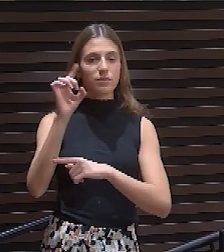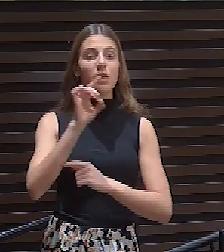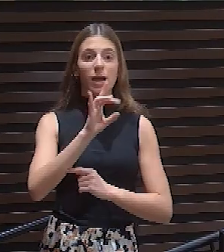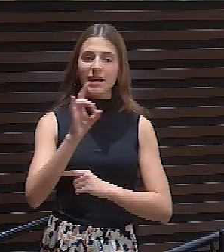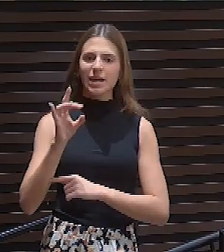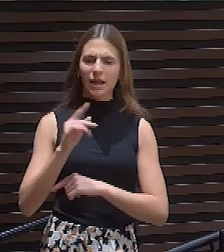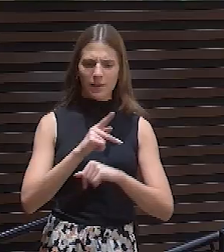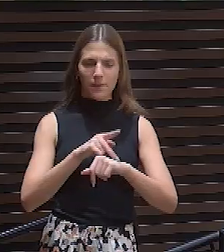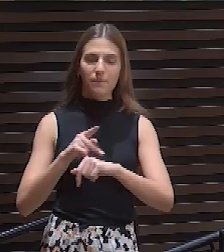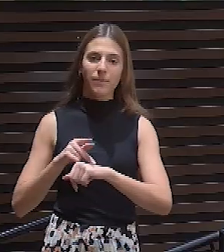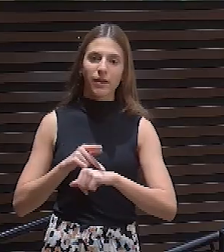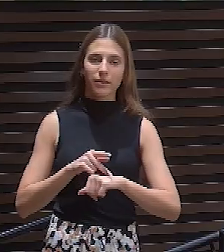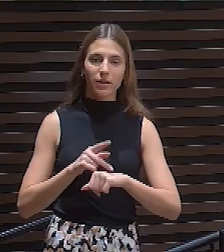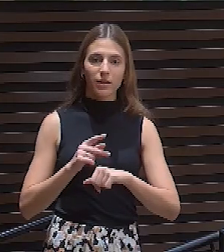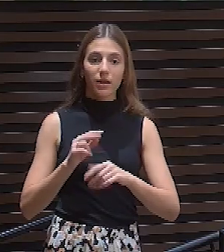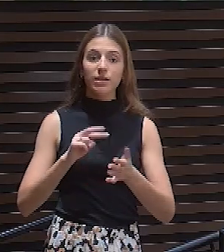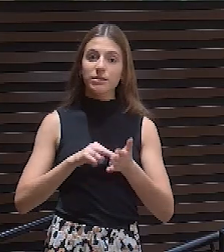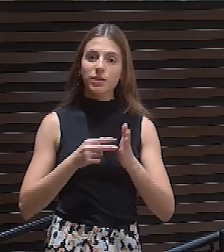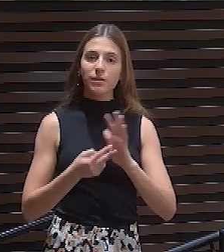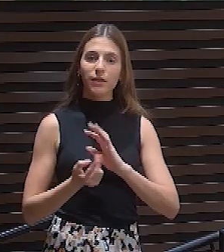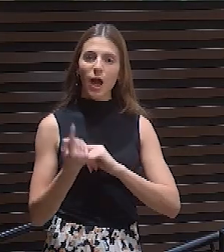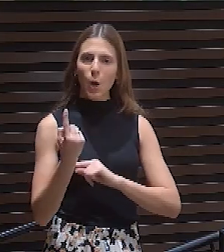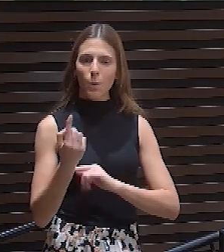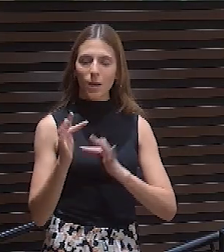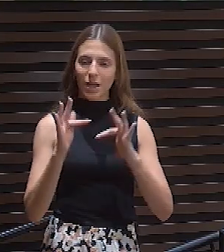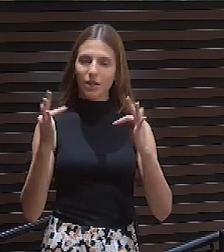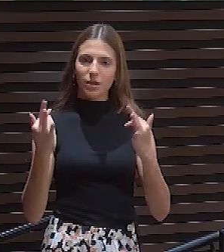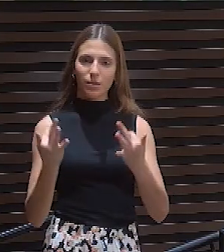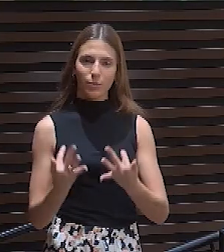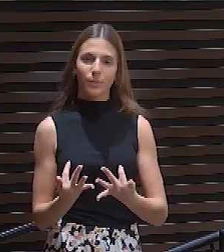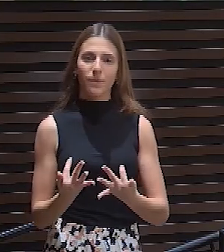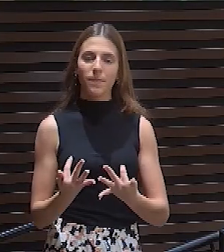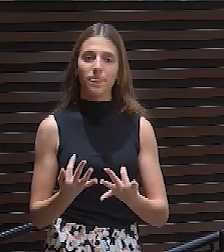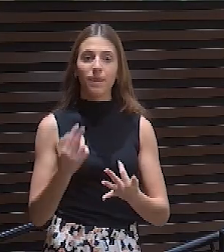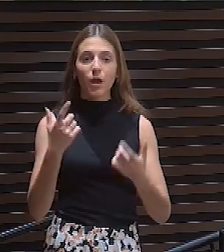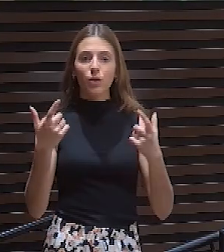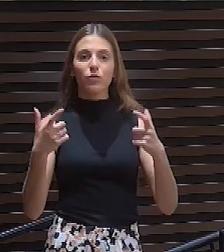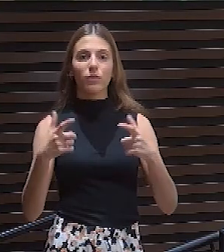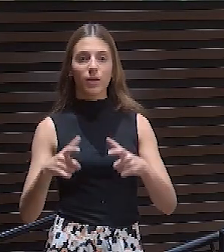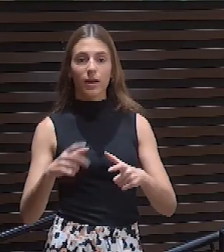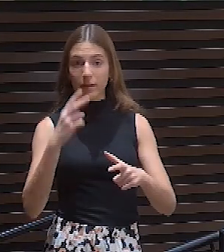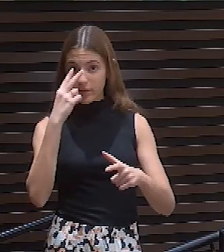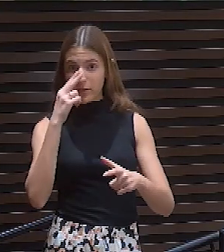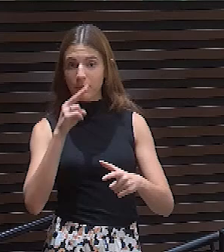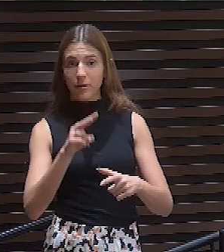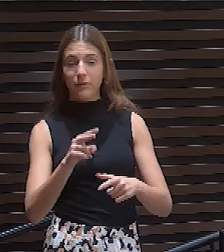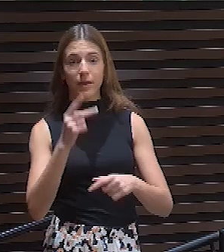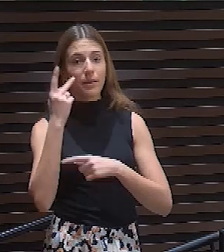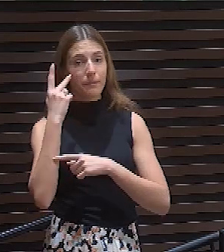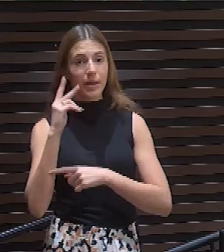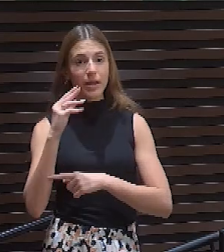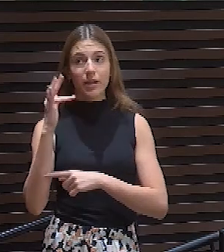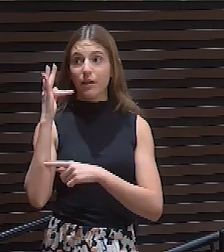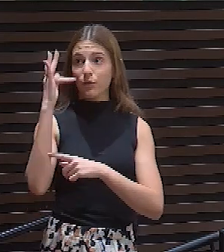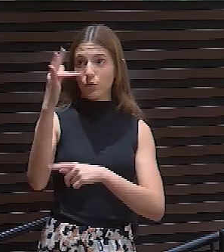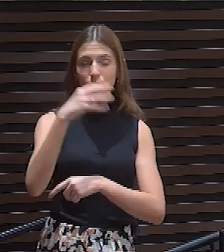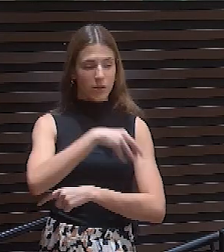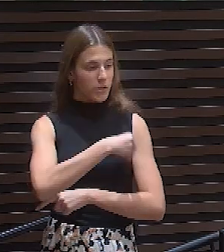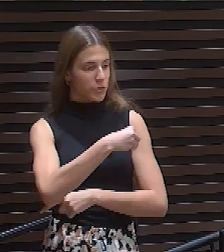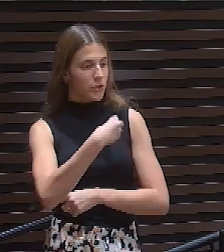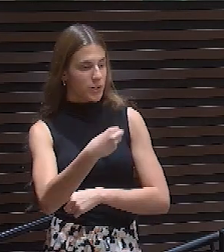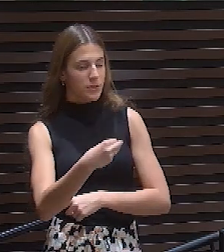representava uma tribo. Era um lugar visível para que as futuras gerações soubessem que o Senhor